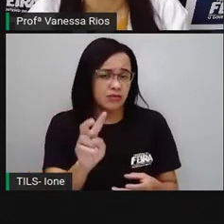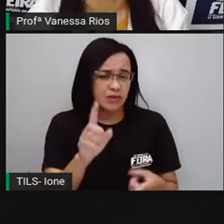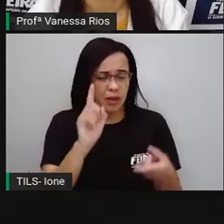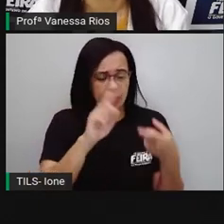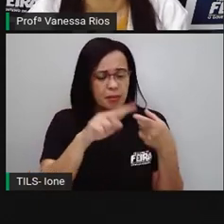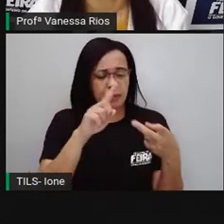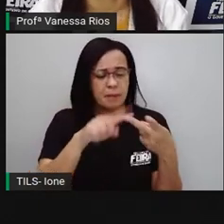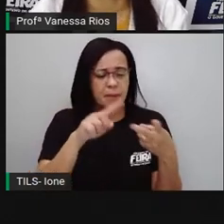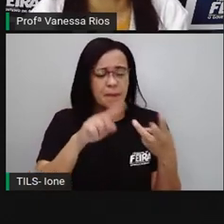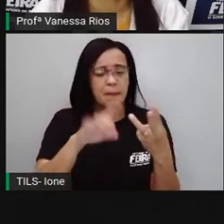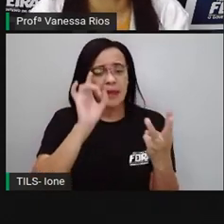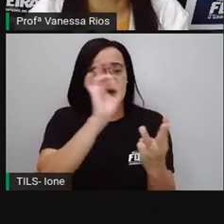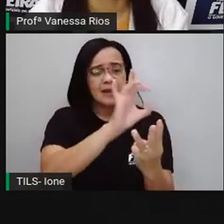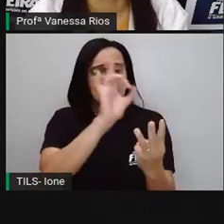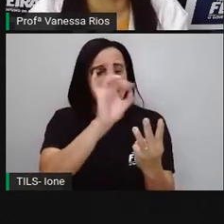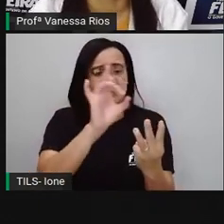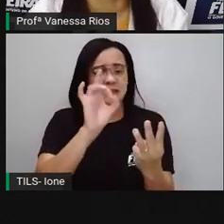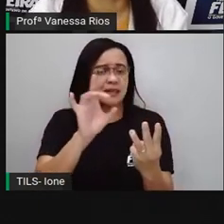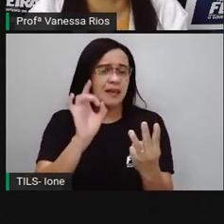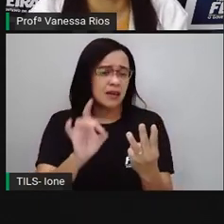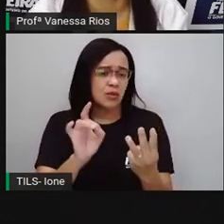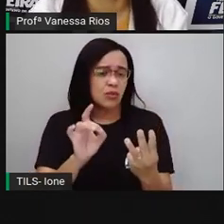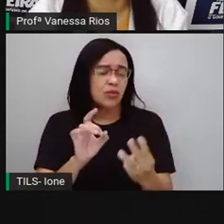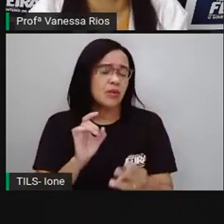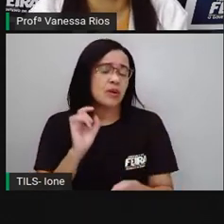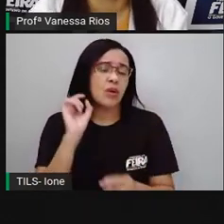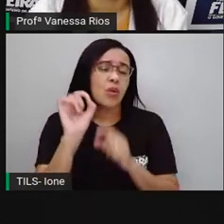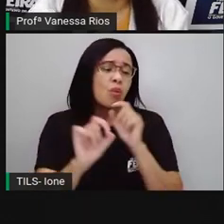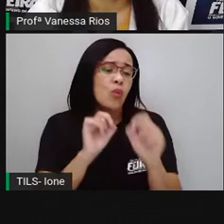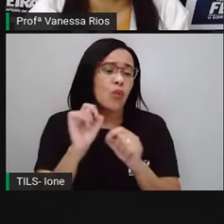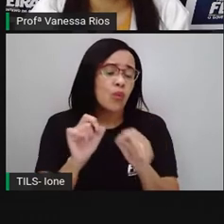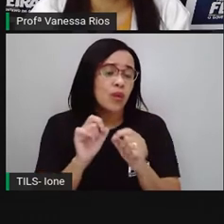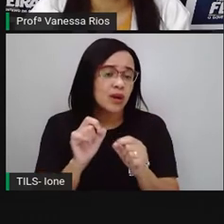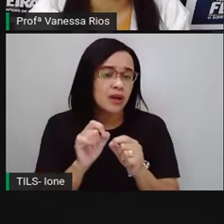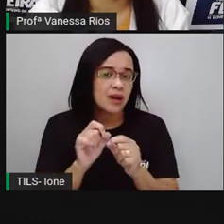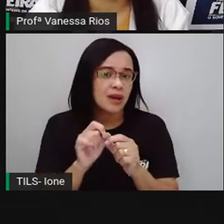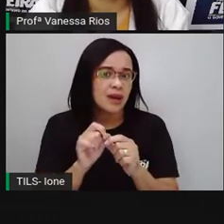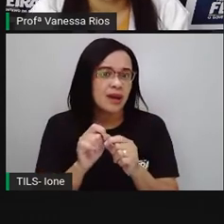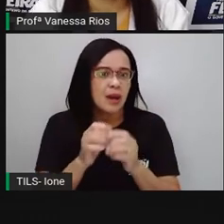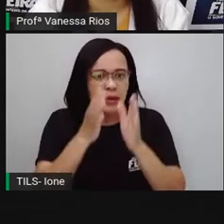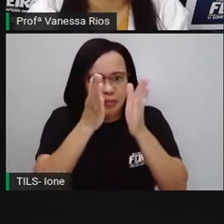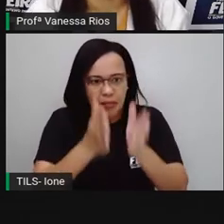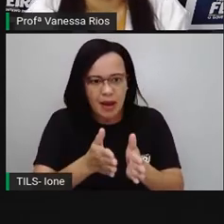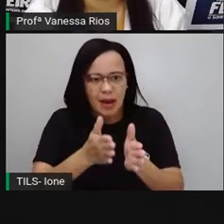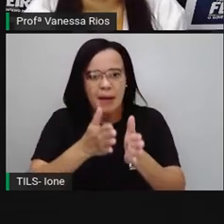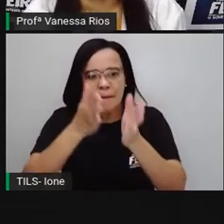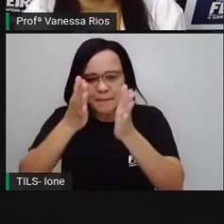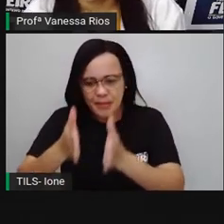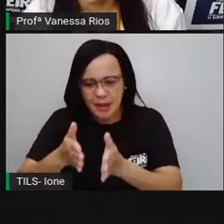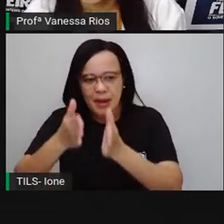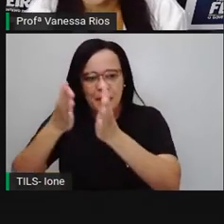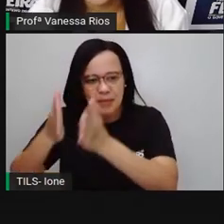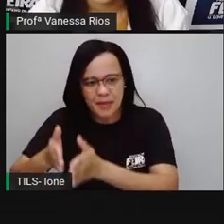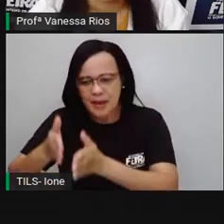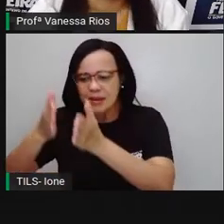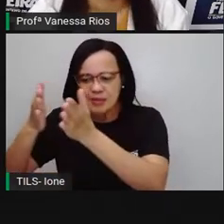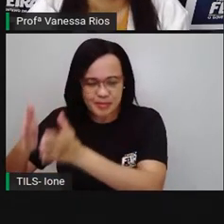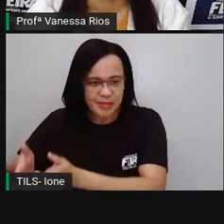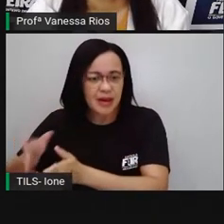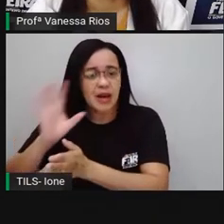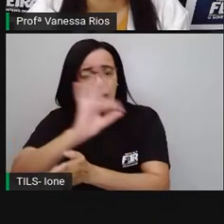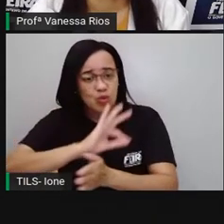nós percebemos uma regularidade. O que é regularidade? Algo que acontece em todas as figuras,